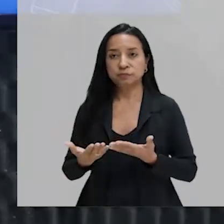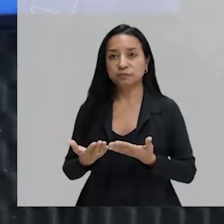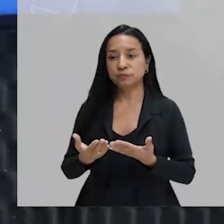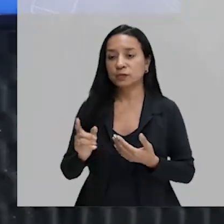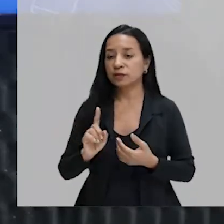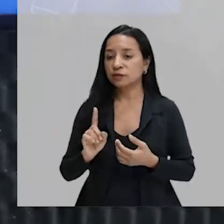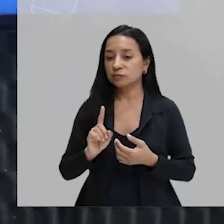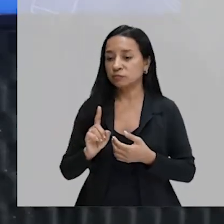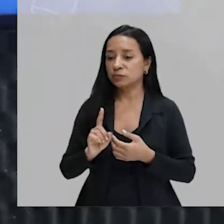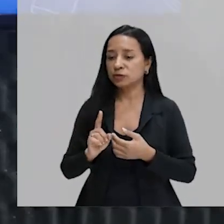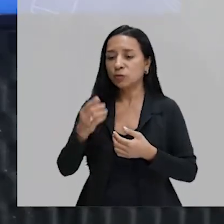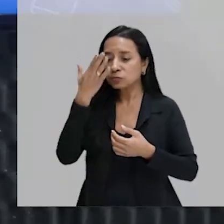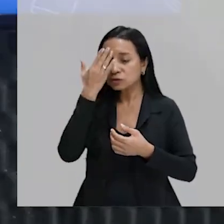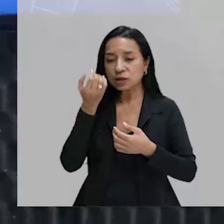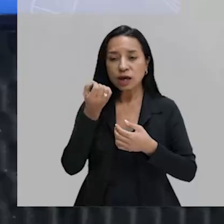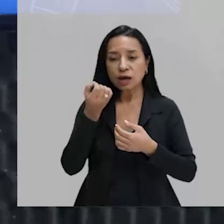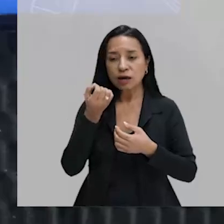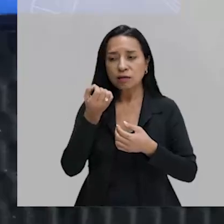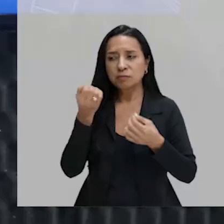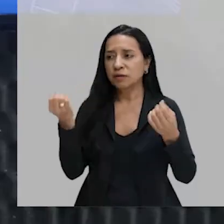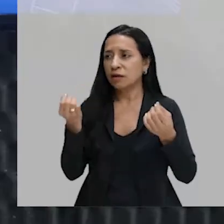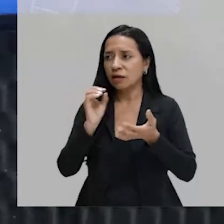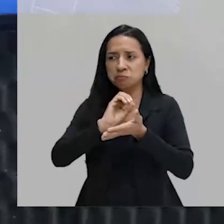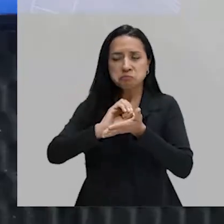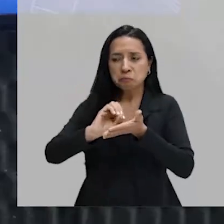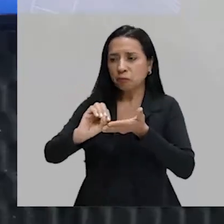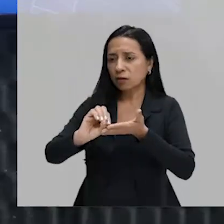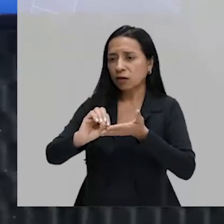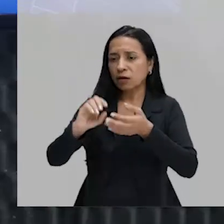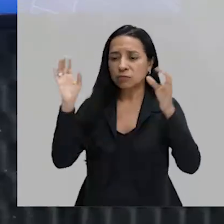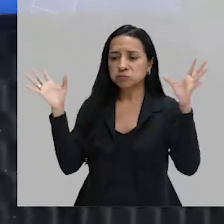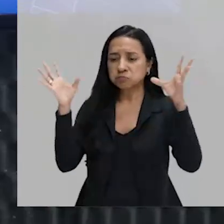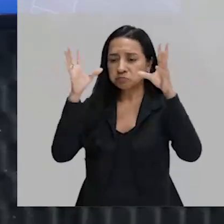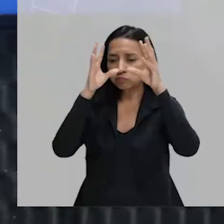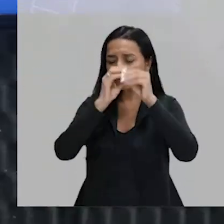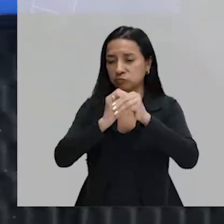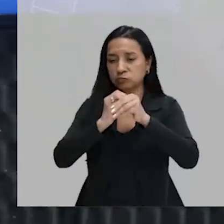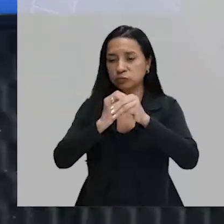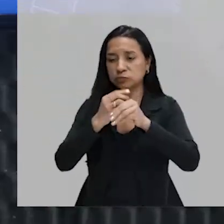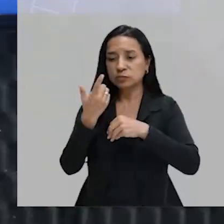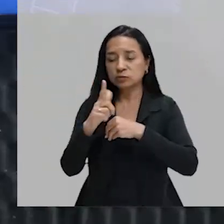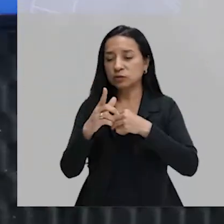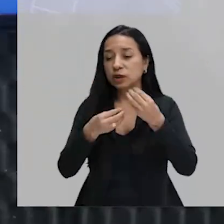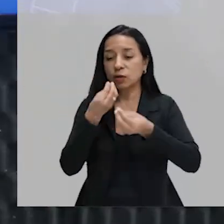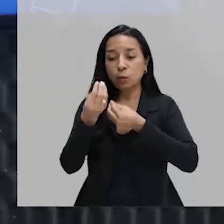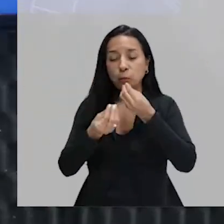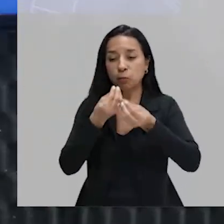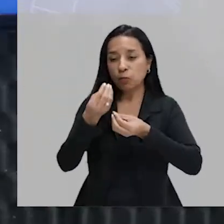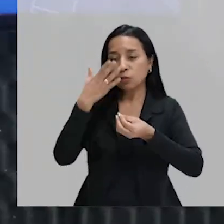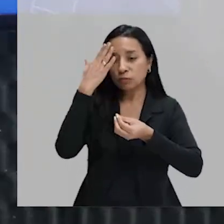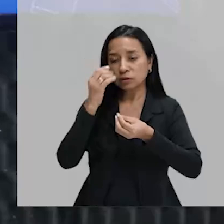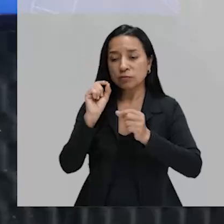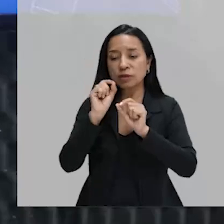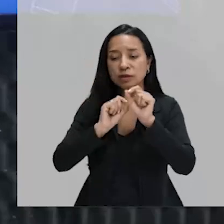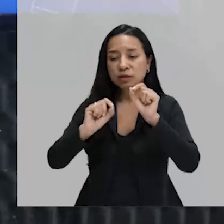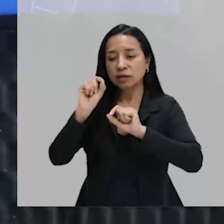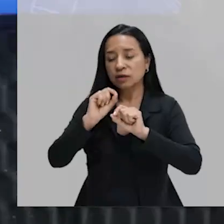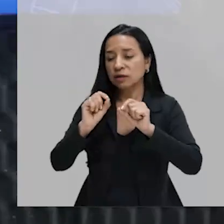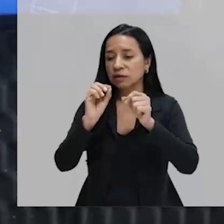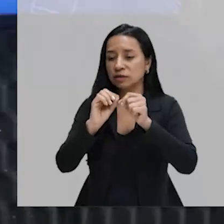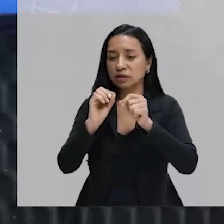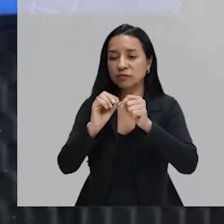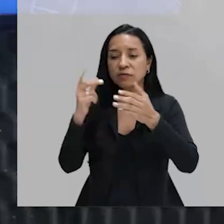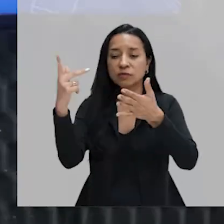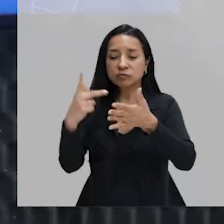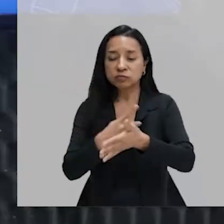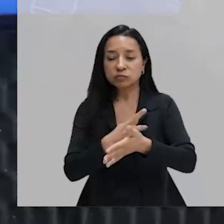não situa, deixa de uma maneira assim, muito vaga, muito imprecisa. Não tem como a gente saber quem realizou aquela